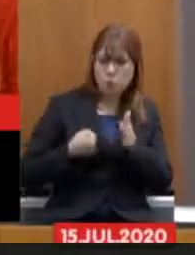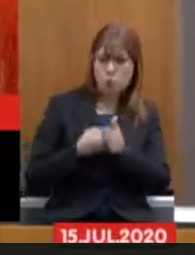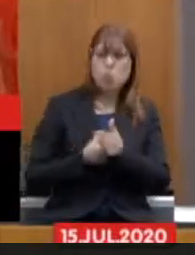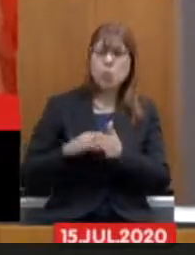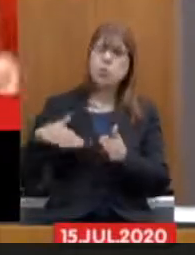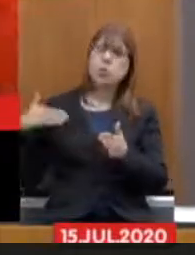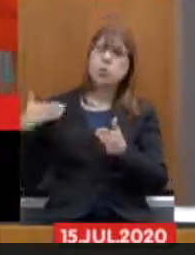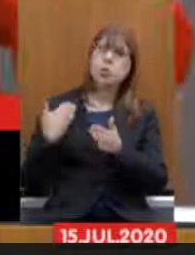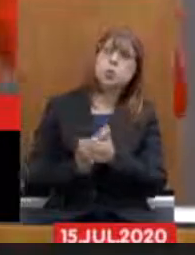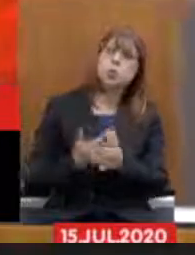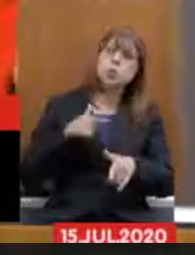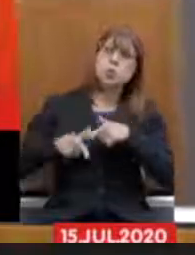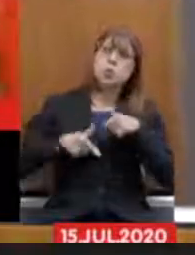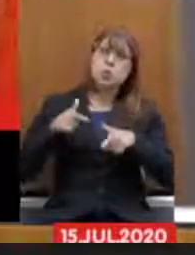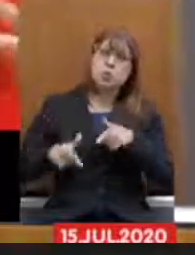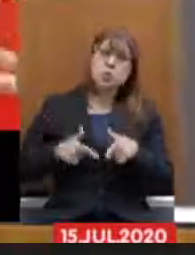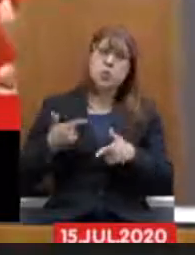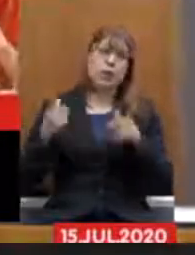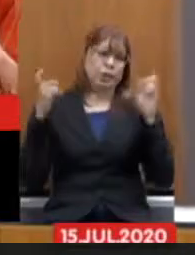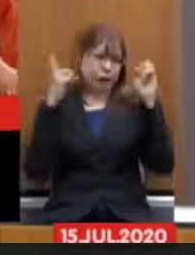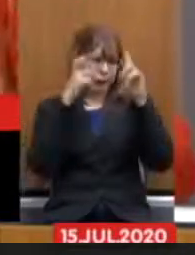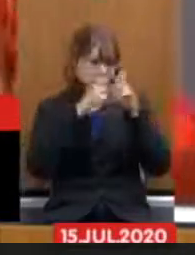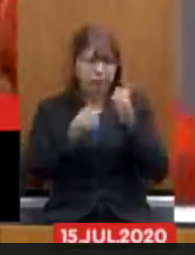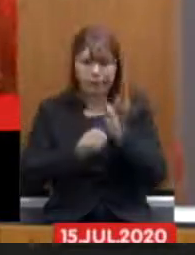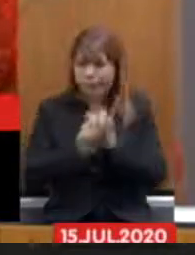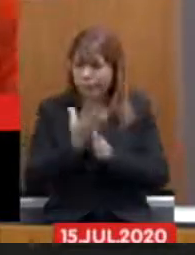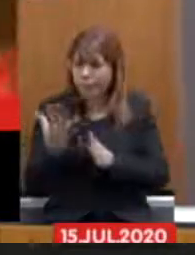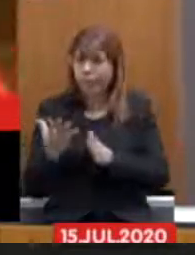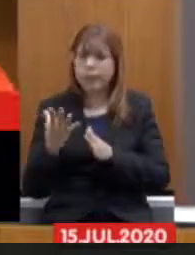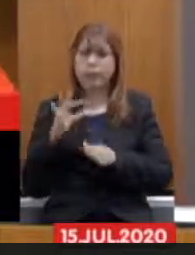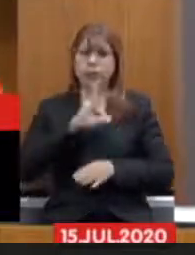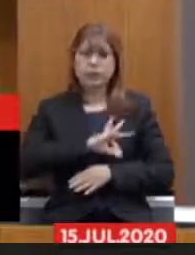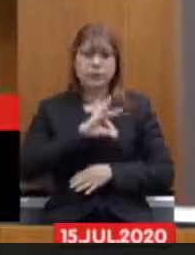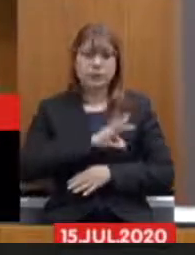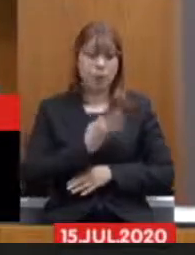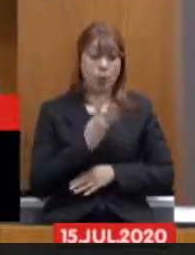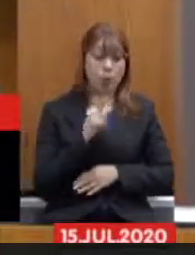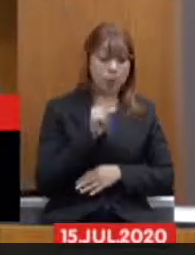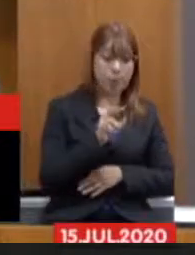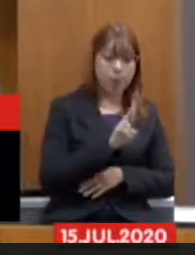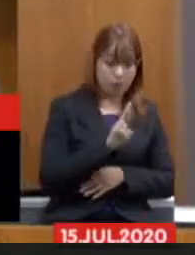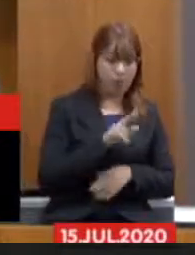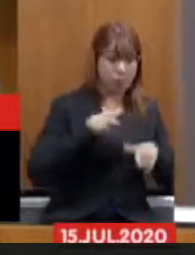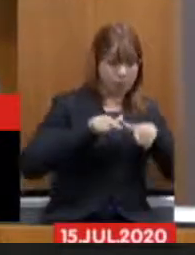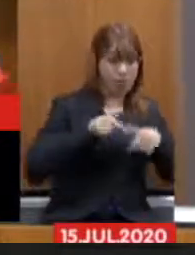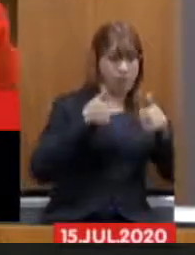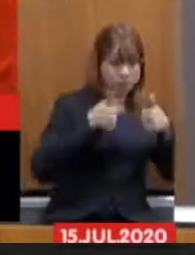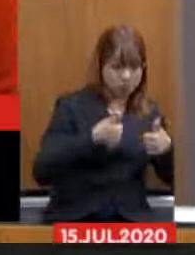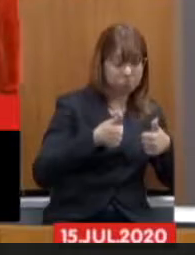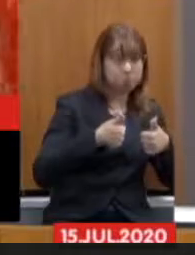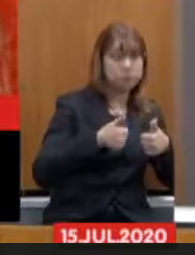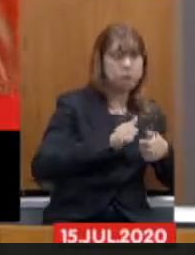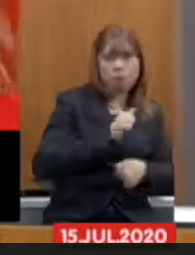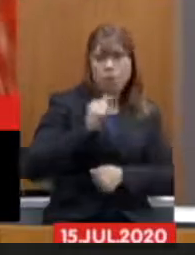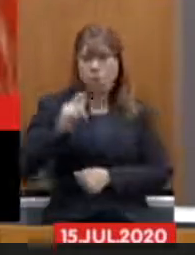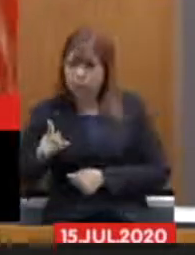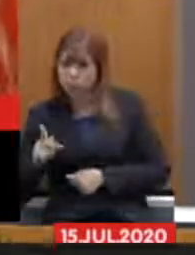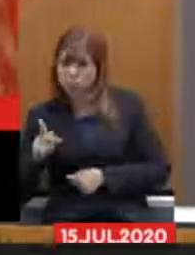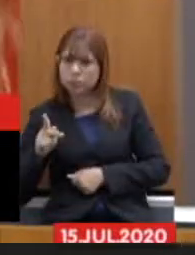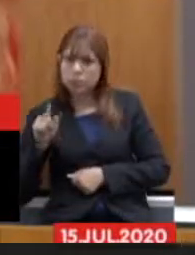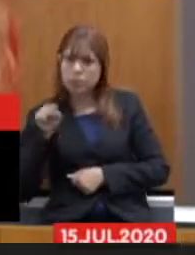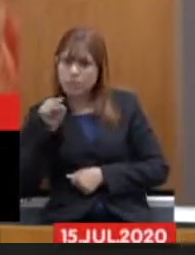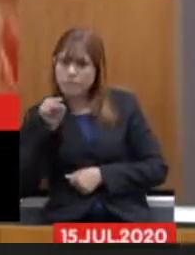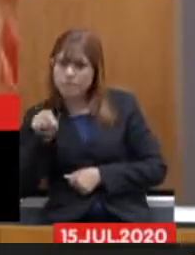e chegou com todas as dificuldades a uma remuneração de quatro mil reais na atividade vai se aposentar